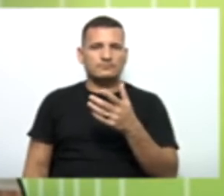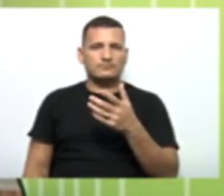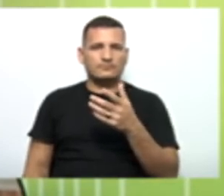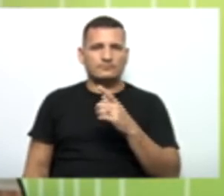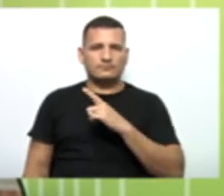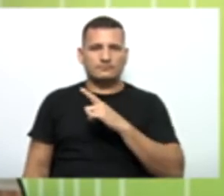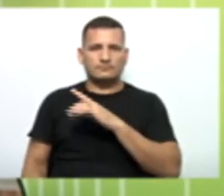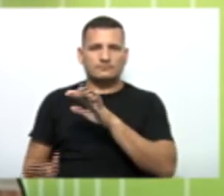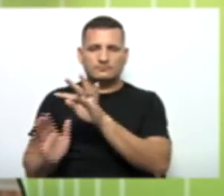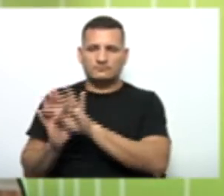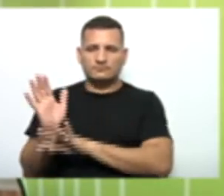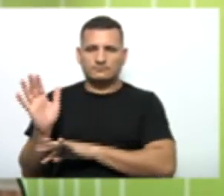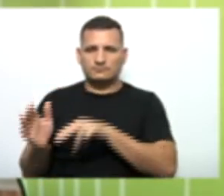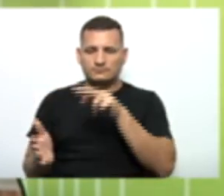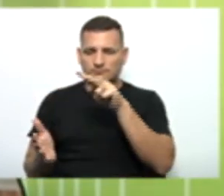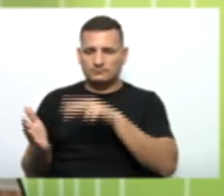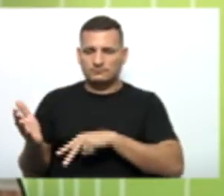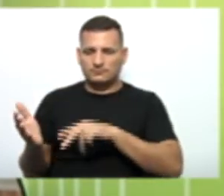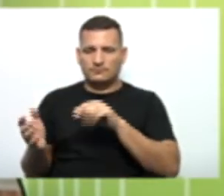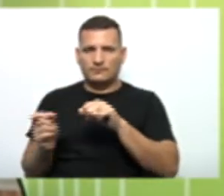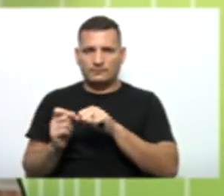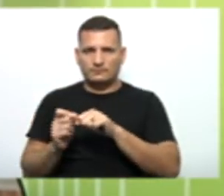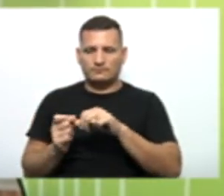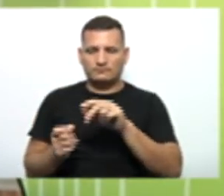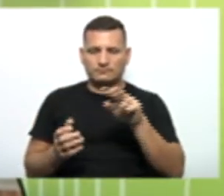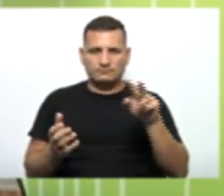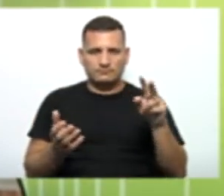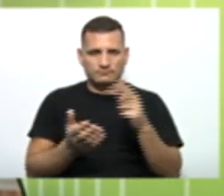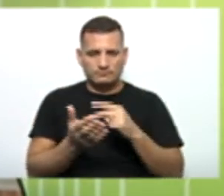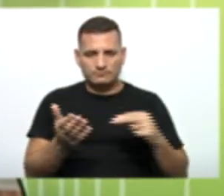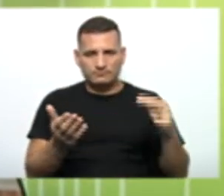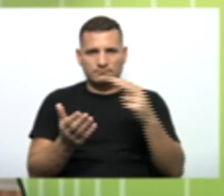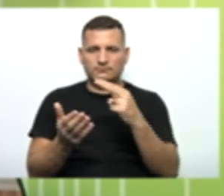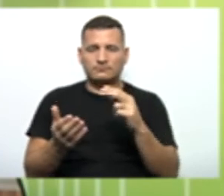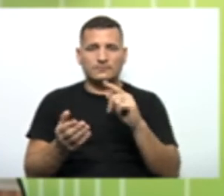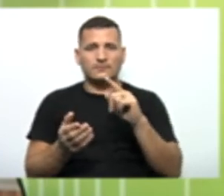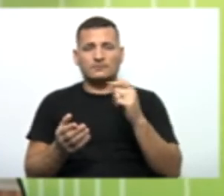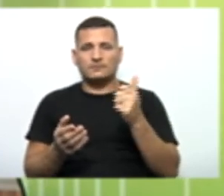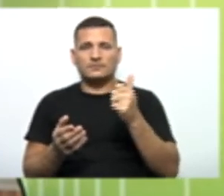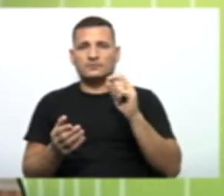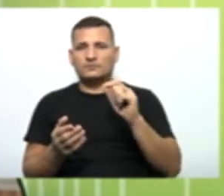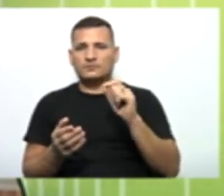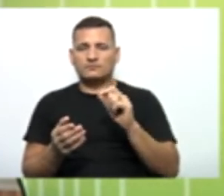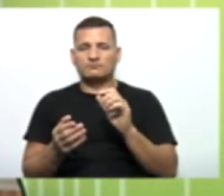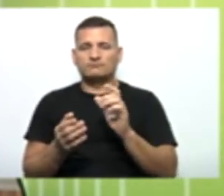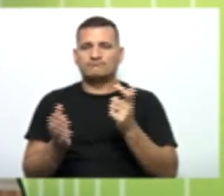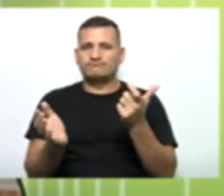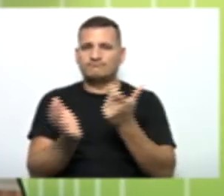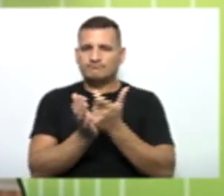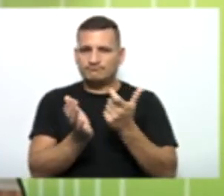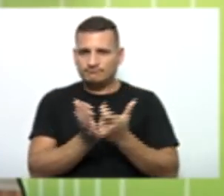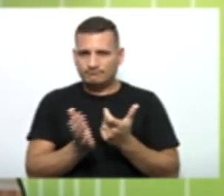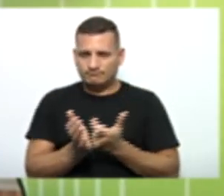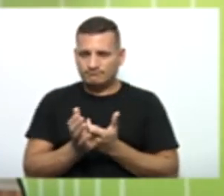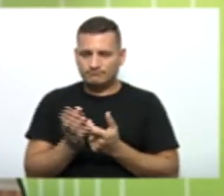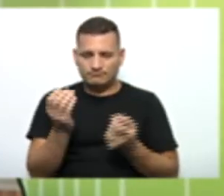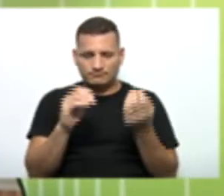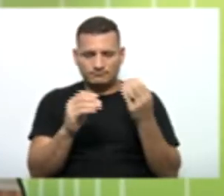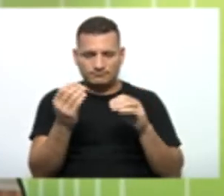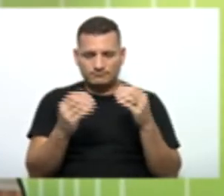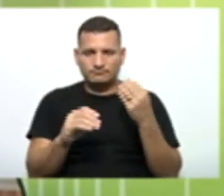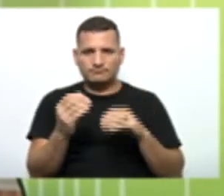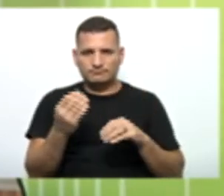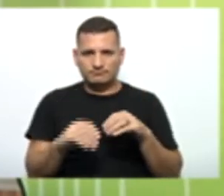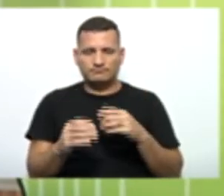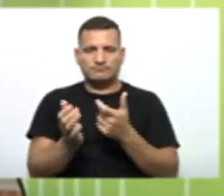diagrama, você precisa primeiro o quê? Identificar as classes. Não tem para onde correr. Você vai identificar as